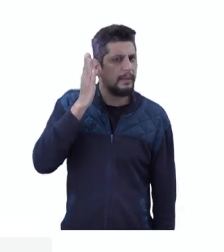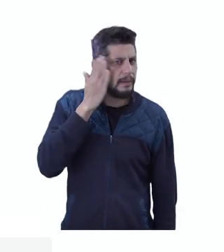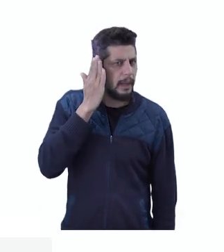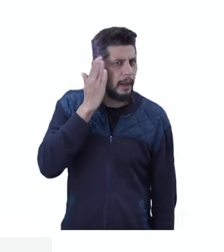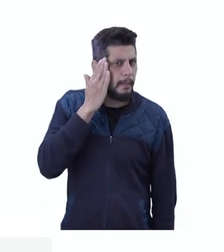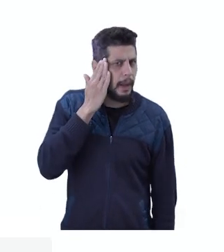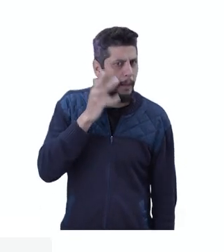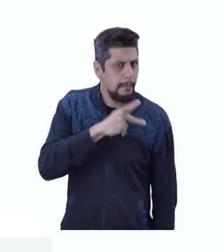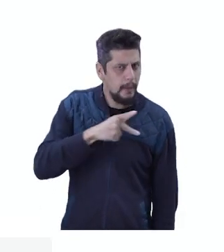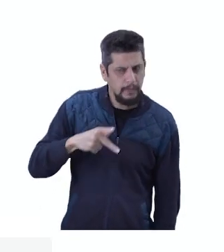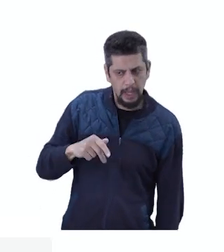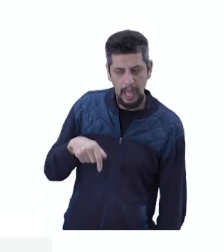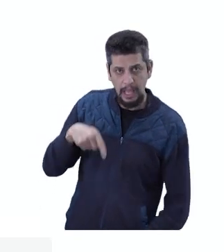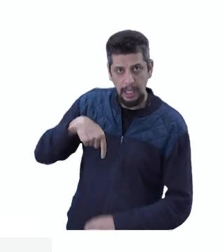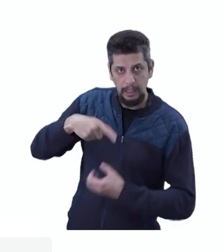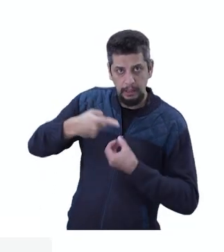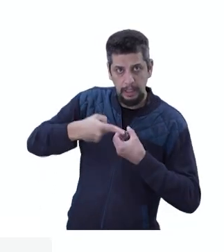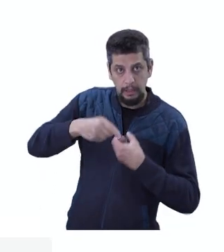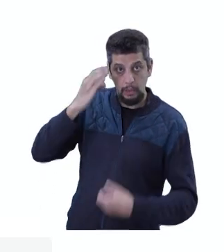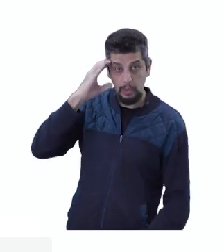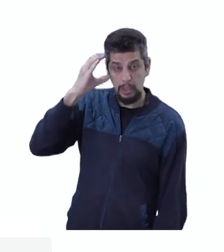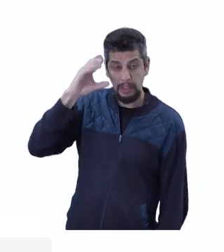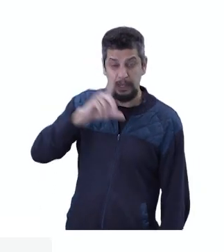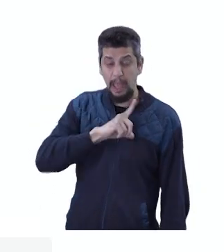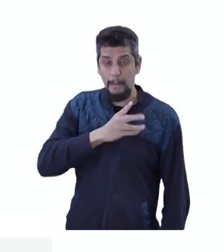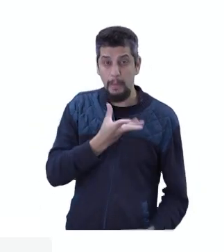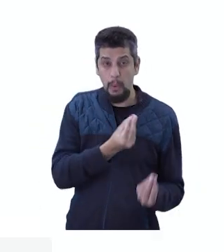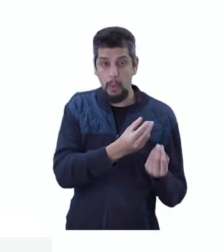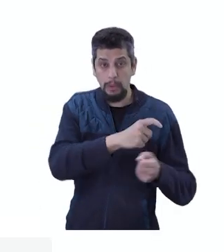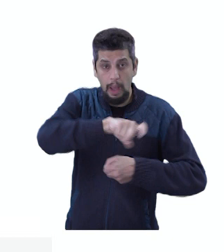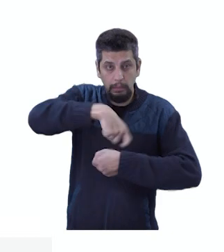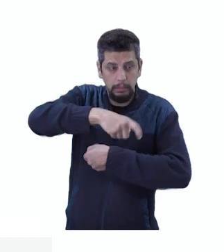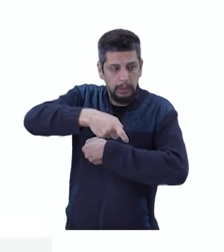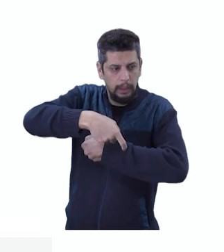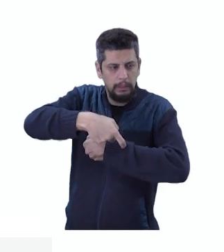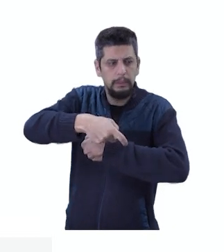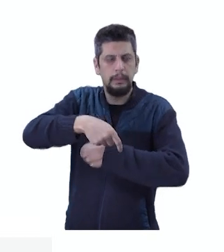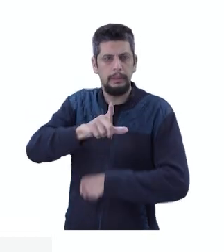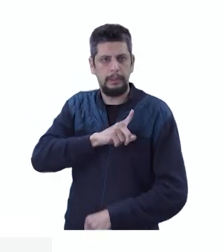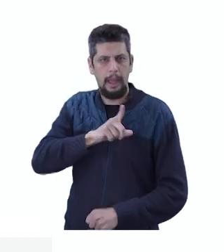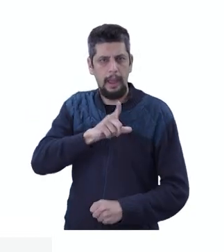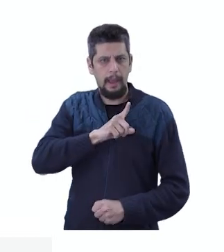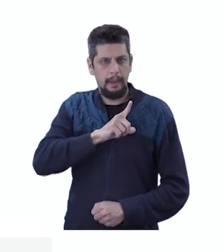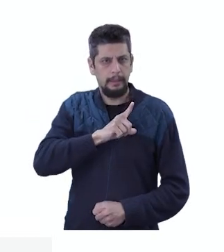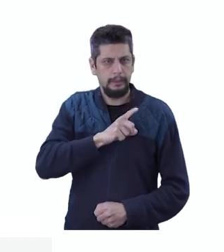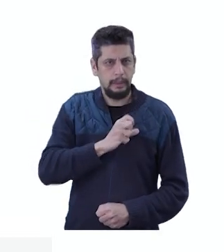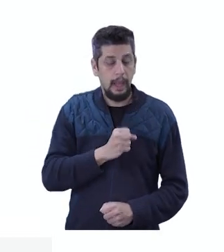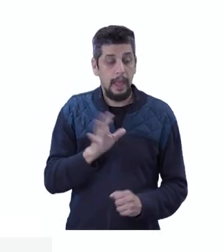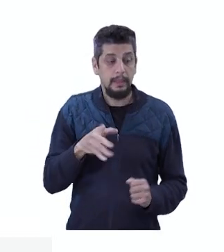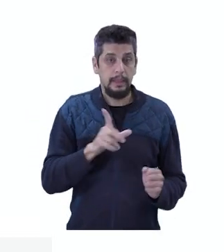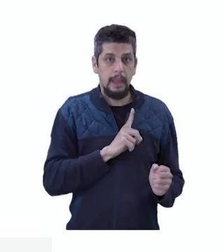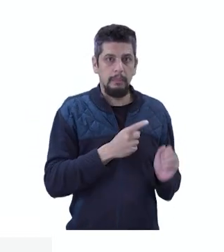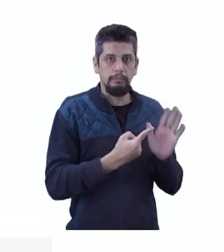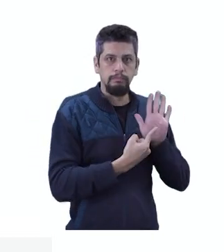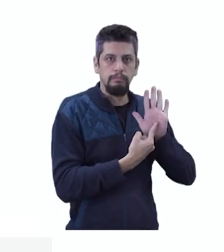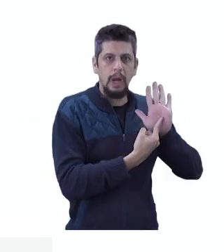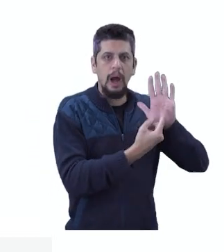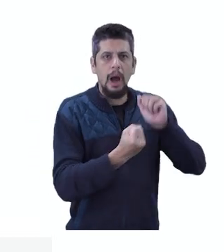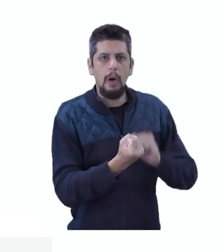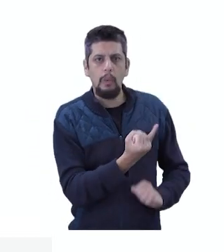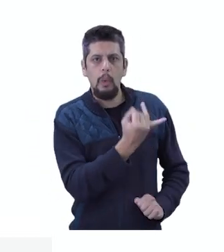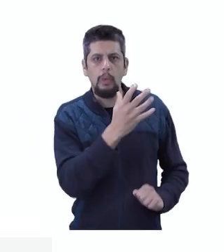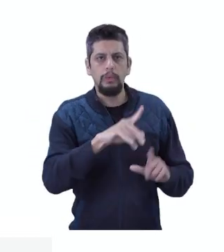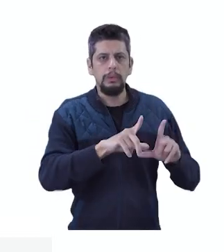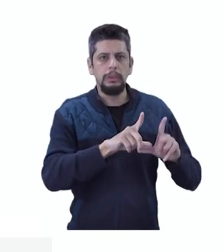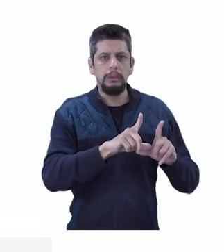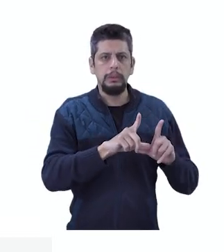E você sabia, professora Mirta, que em Curitiba nós temos muitos relógios? Uhum. Muitos. Eu trouxe aqui